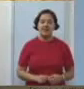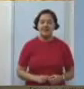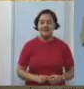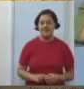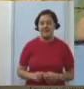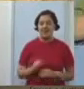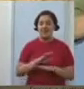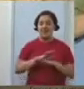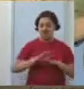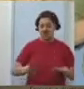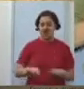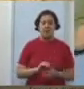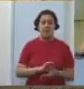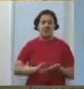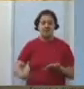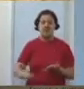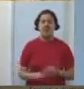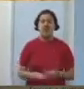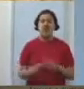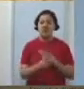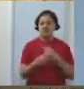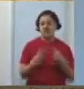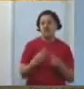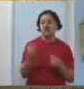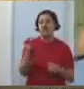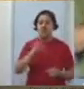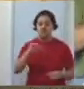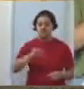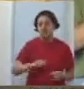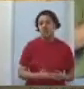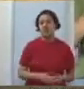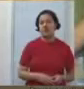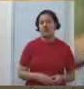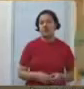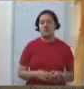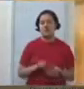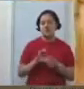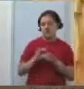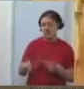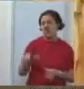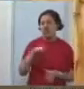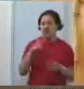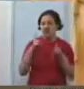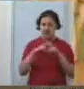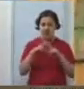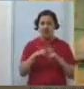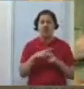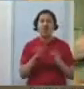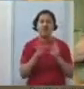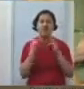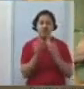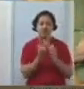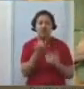é difícil do homem velho tudo aquilo que é ruim vão deixar para lá teve briga a família